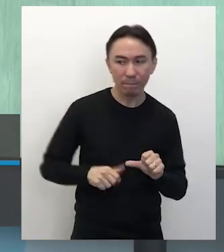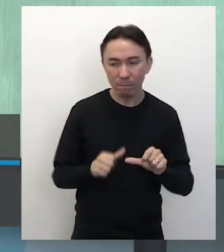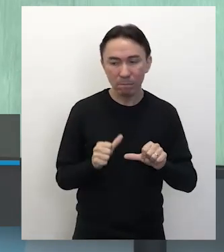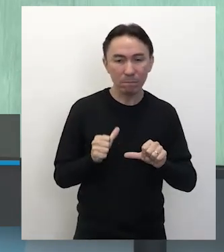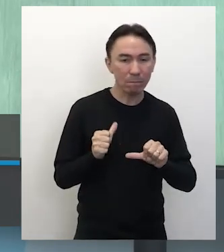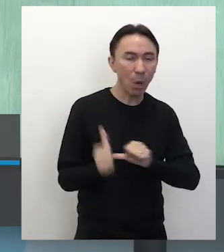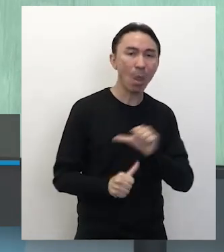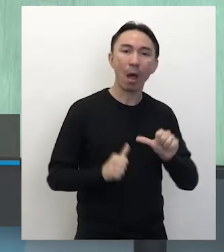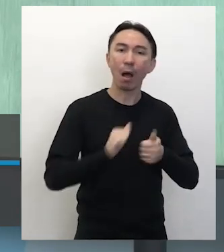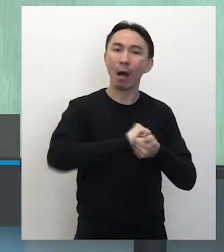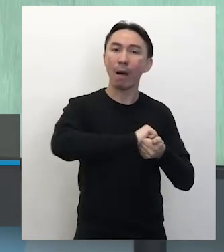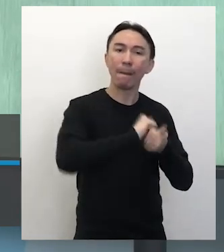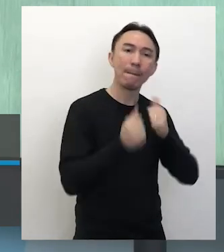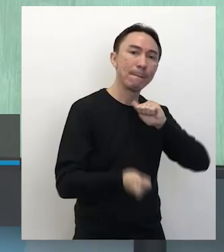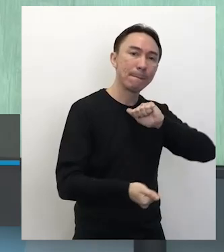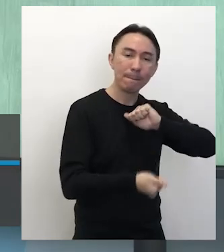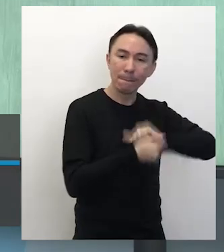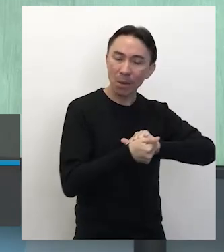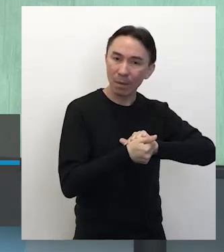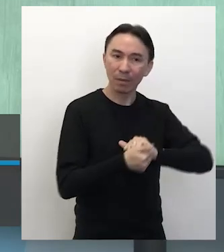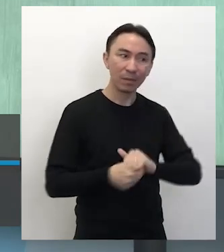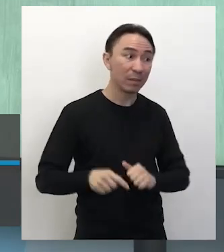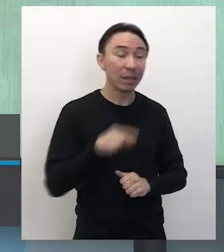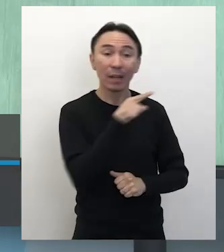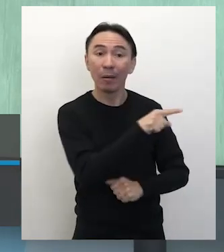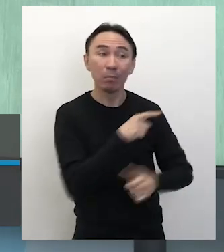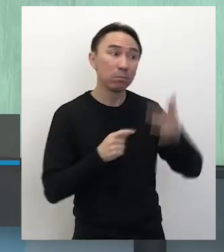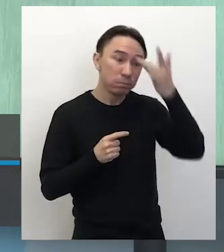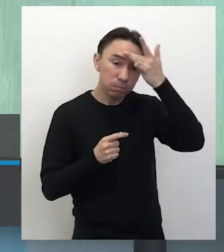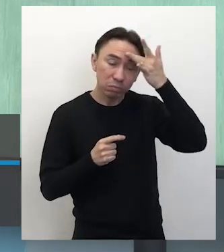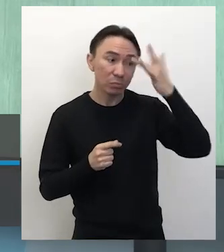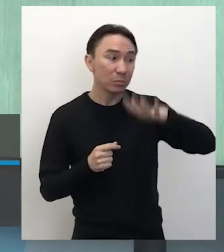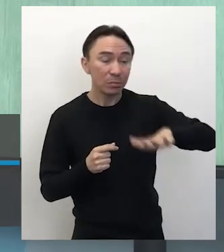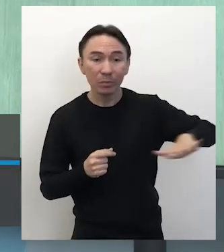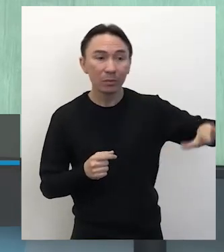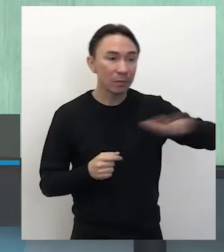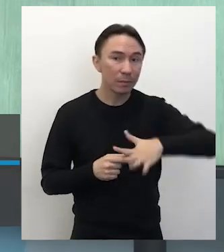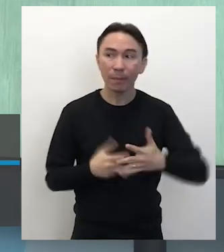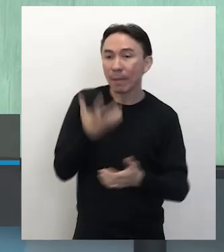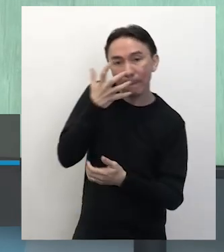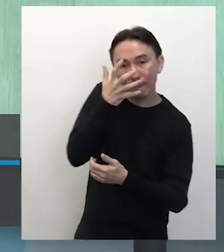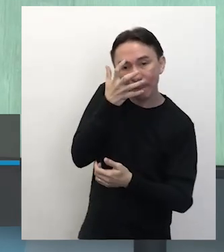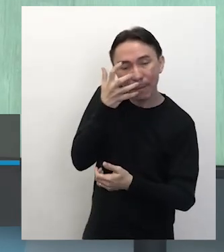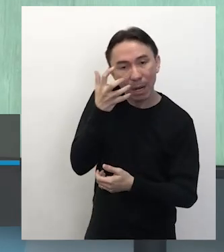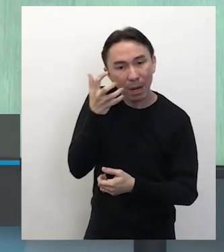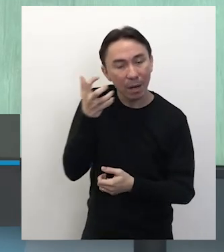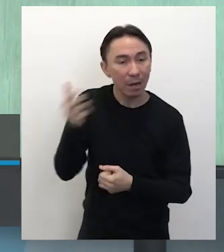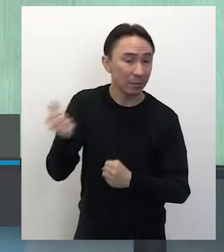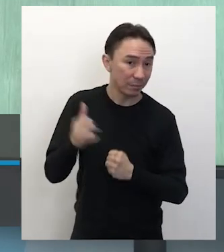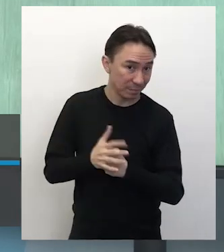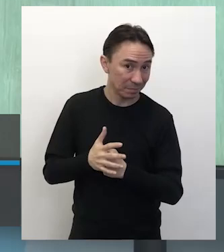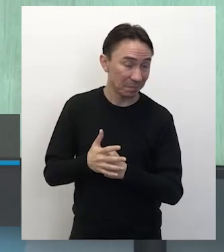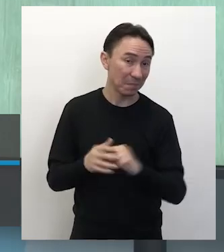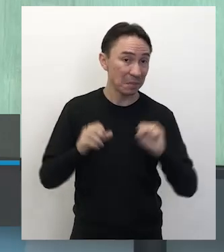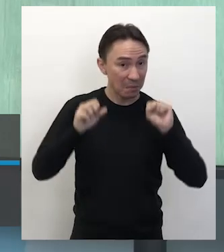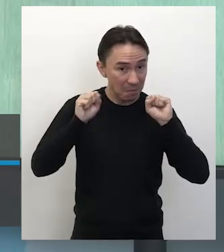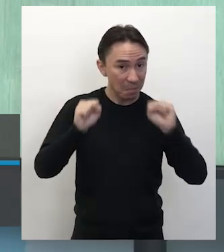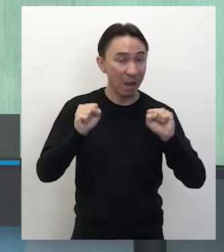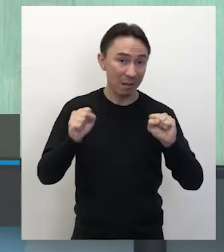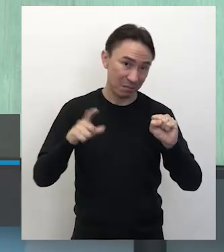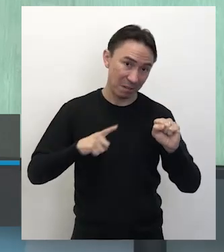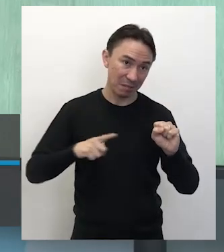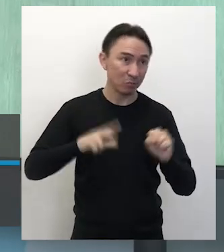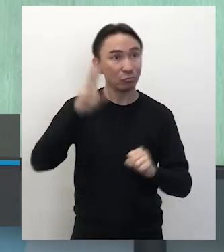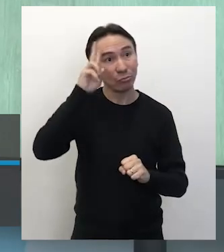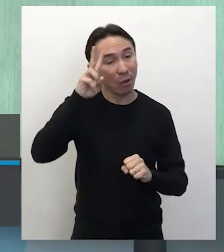história para o meu contexto, para eu chamar o meu leitor, né, para essa realidade. Então, eu coloco a história dentro de outra